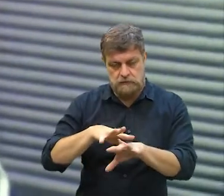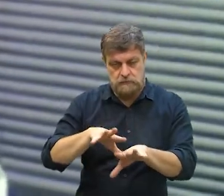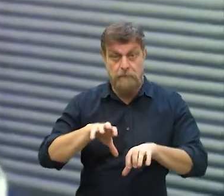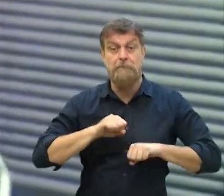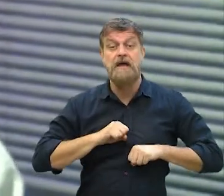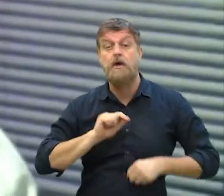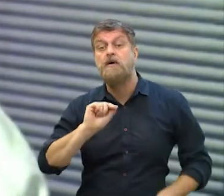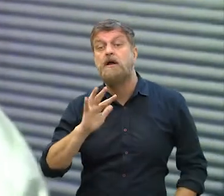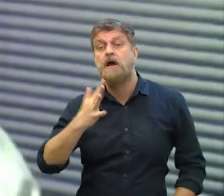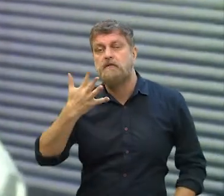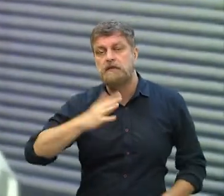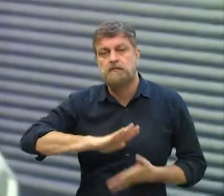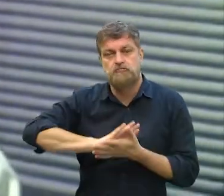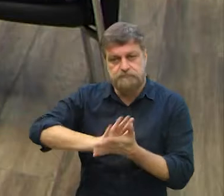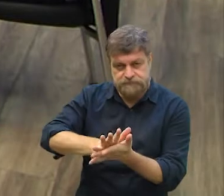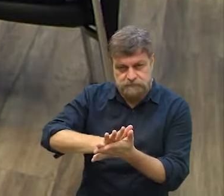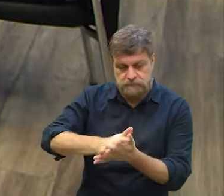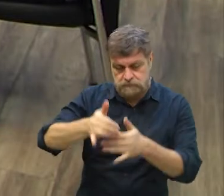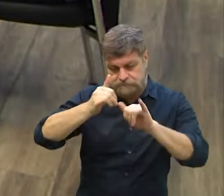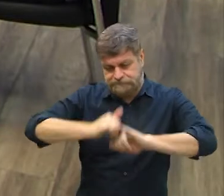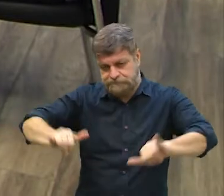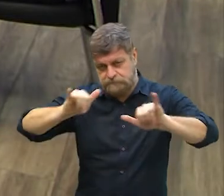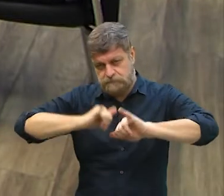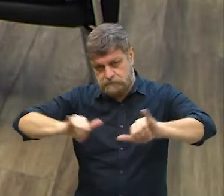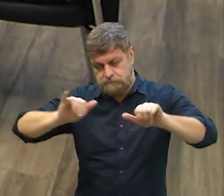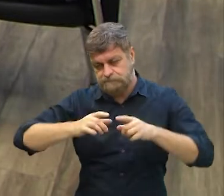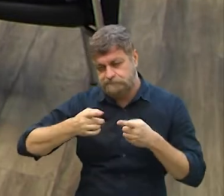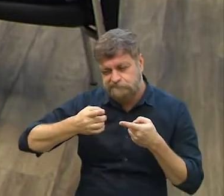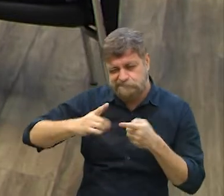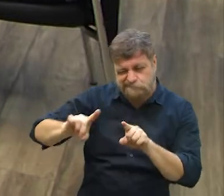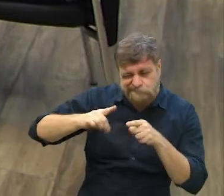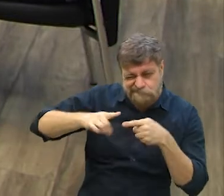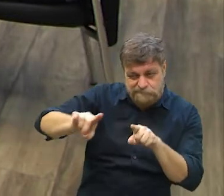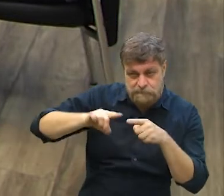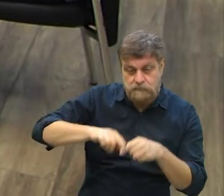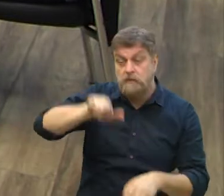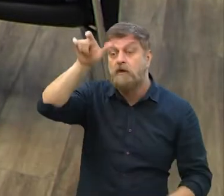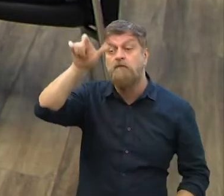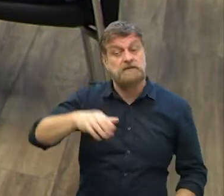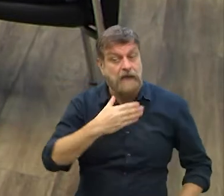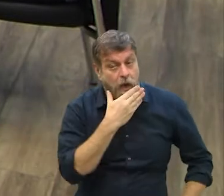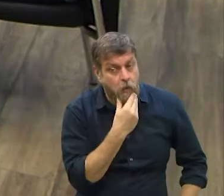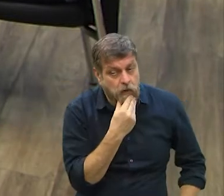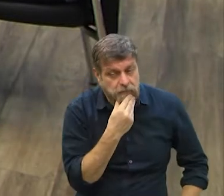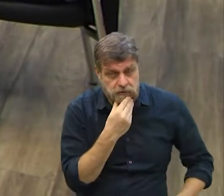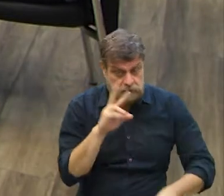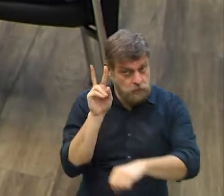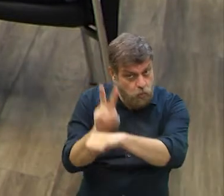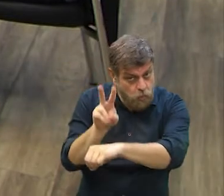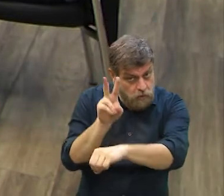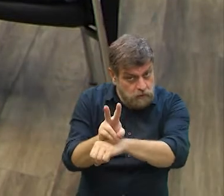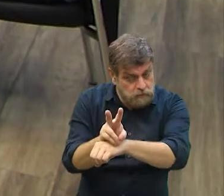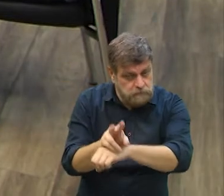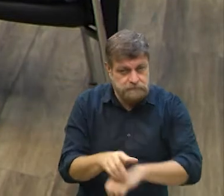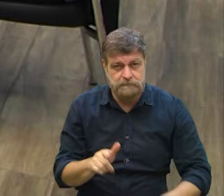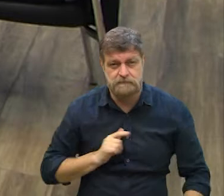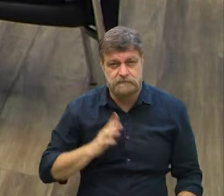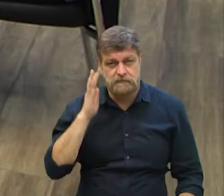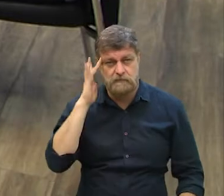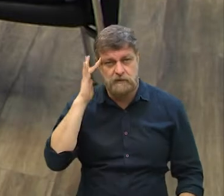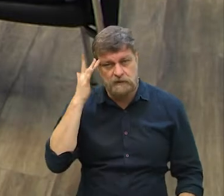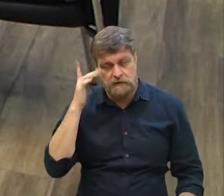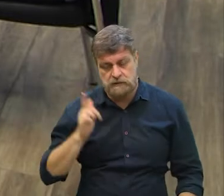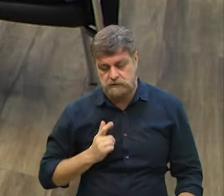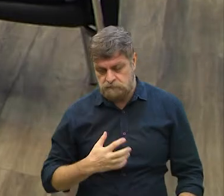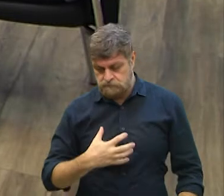ela é impiedosa, né? Ela passa por cima. E estas campanhas, Alexandre, provocativas, né, de seja homem, se cuide, você acha